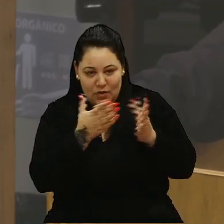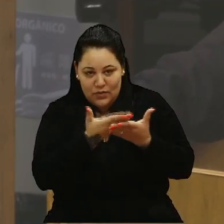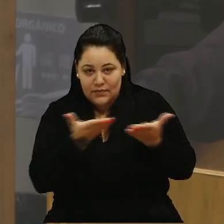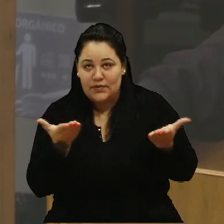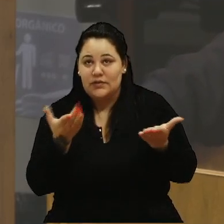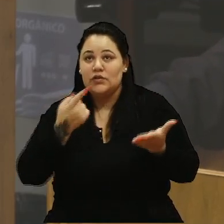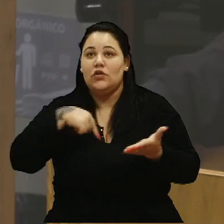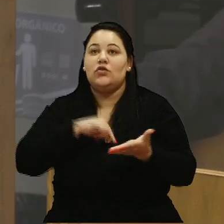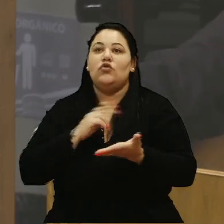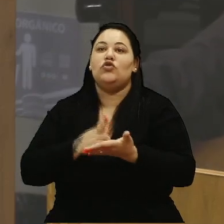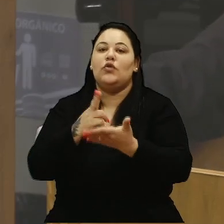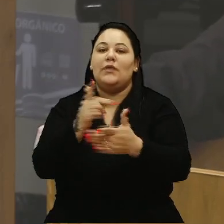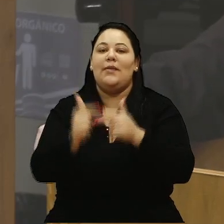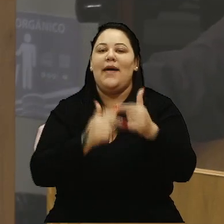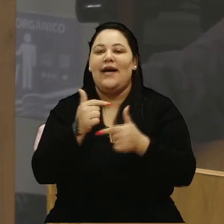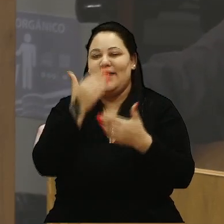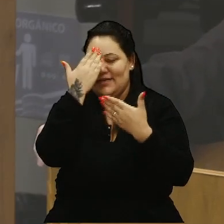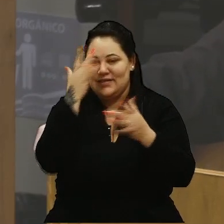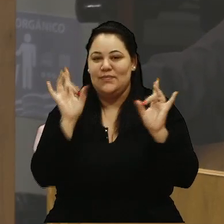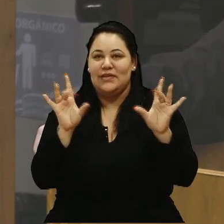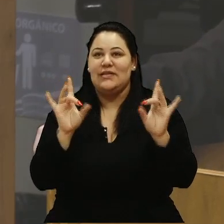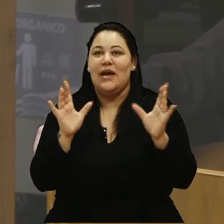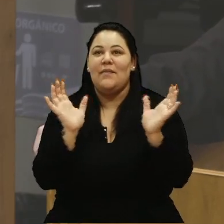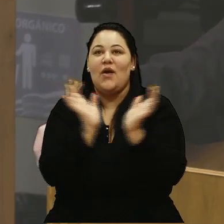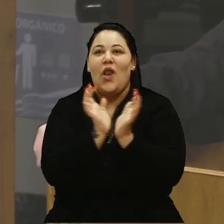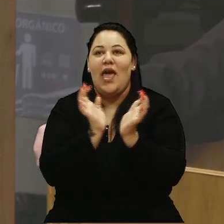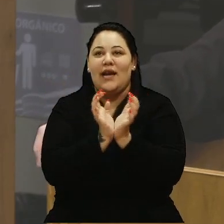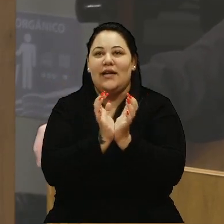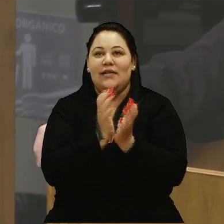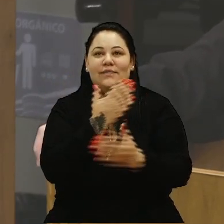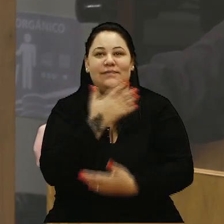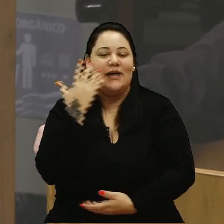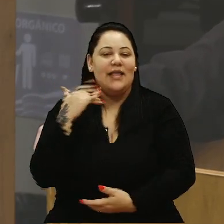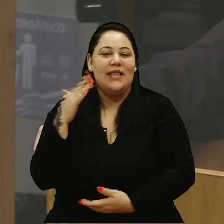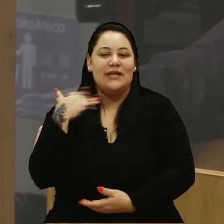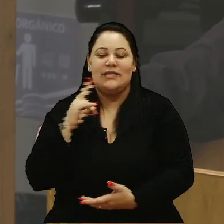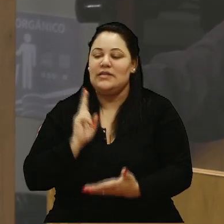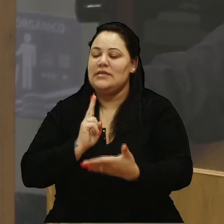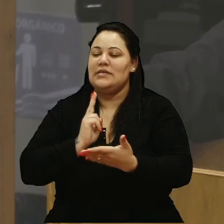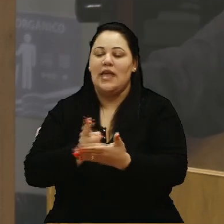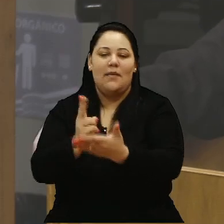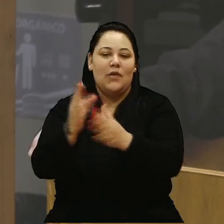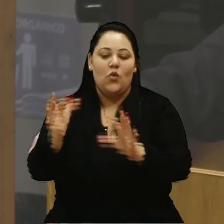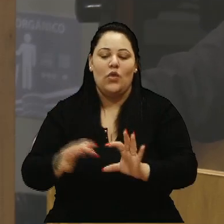nosso trabalho e agradecer em especial a minha colega de bancada que sempre esteve ao